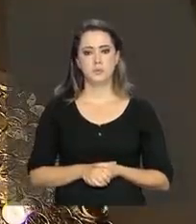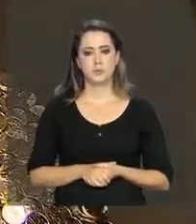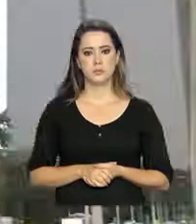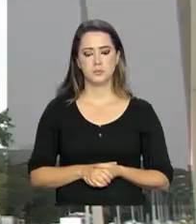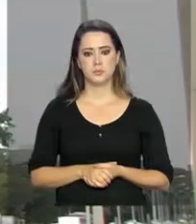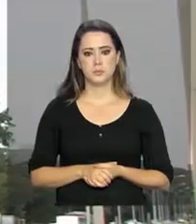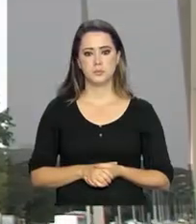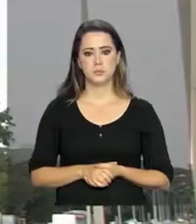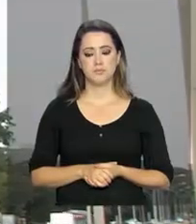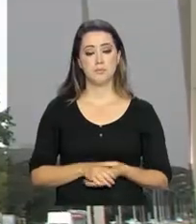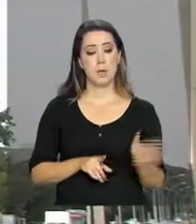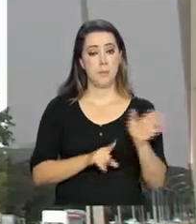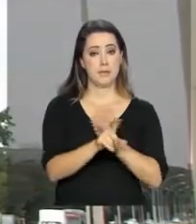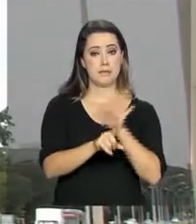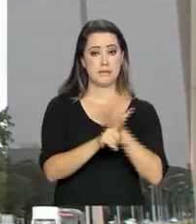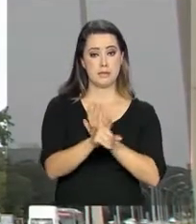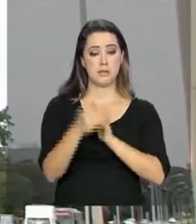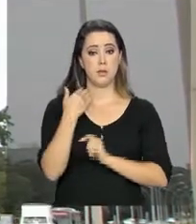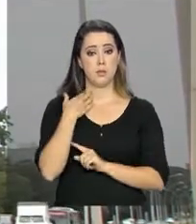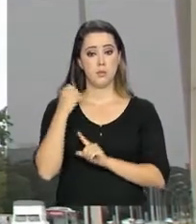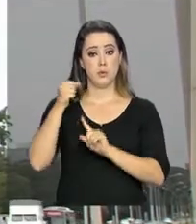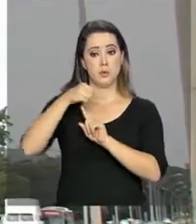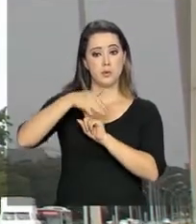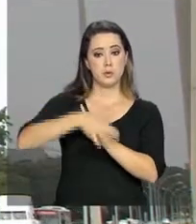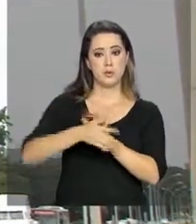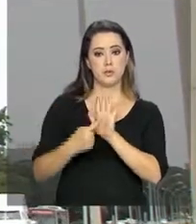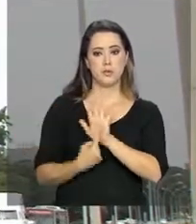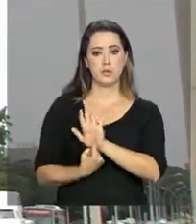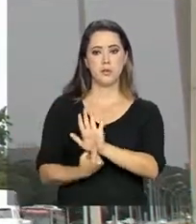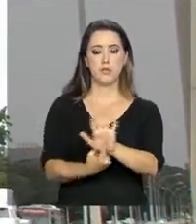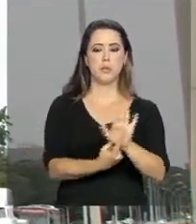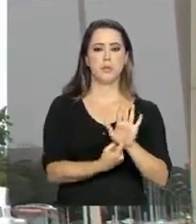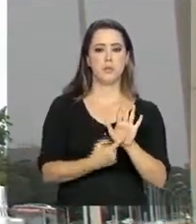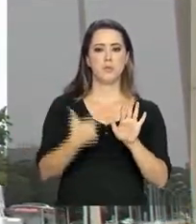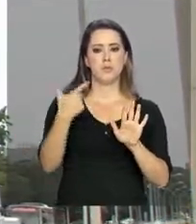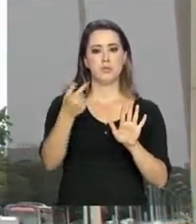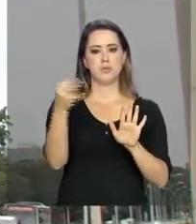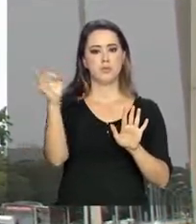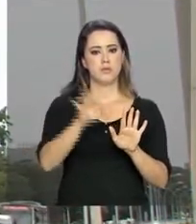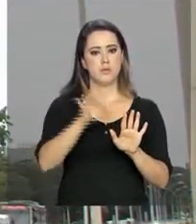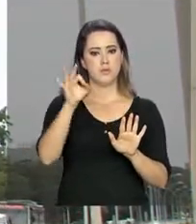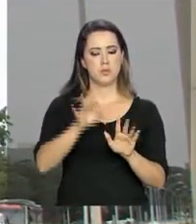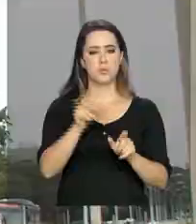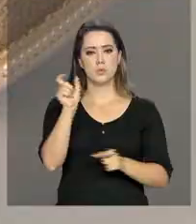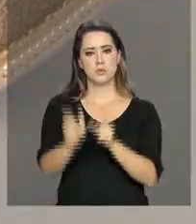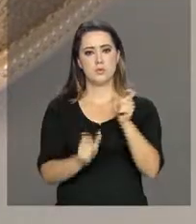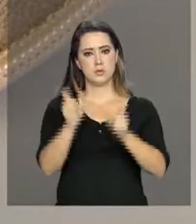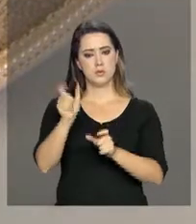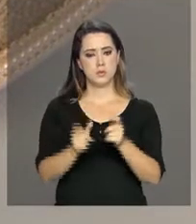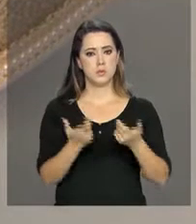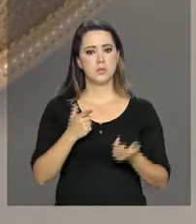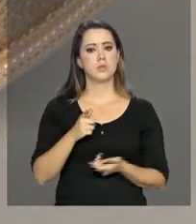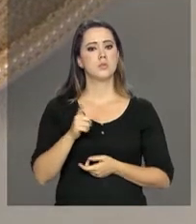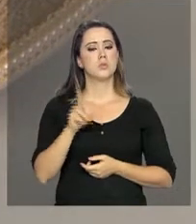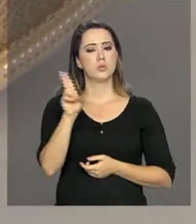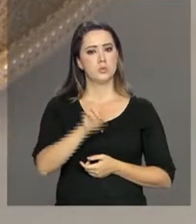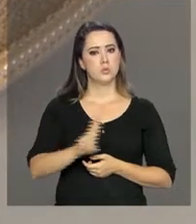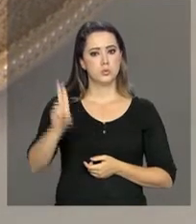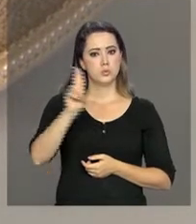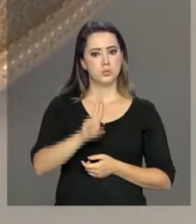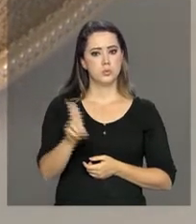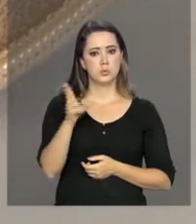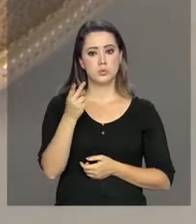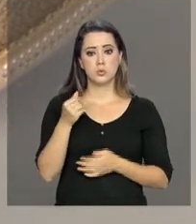a pesquisa do banco central revela que aproximadamente 20% da população brasileira ainda tem o hábito de